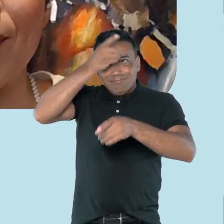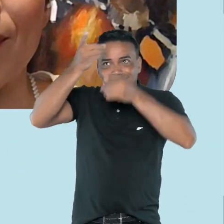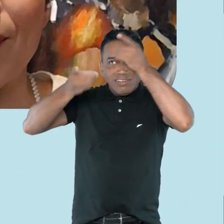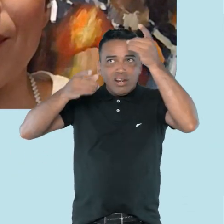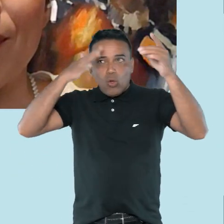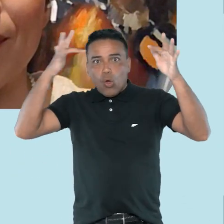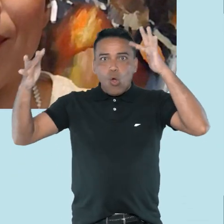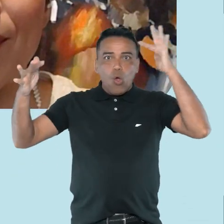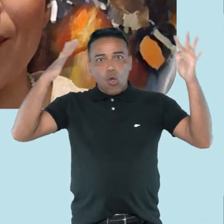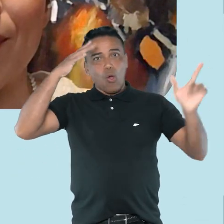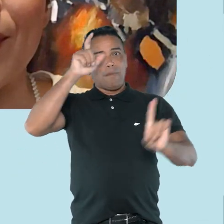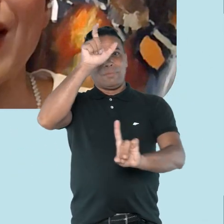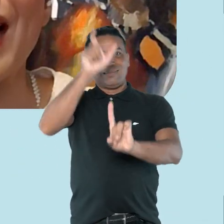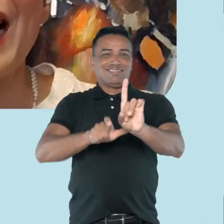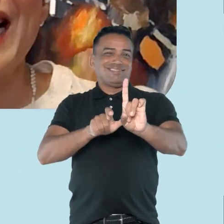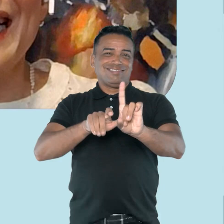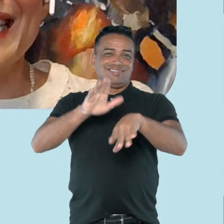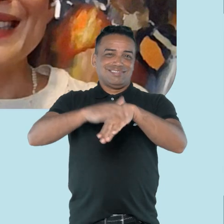sua personagem.